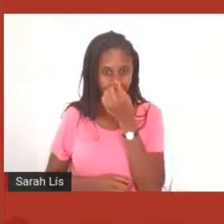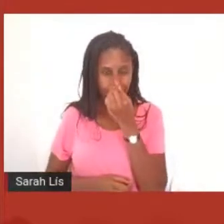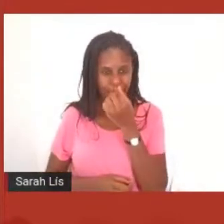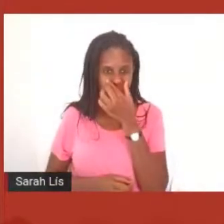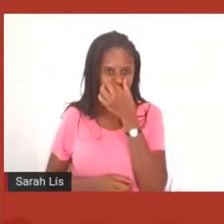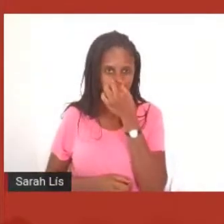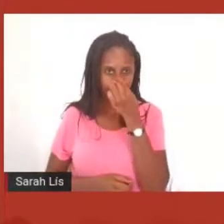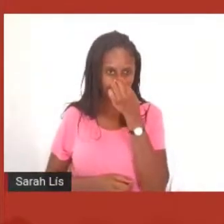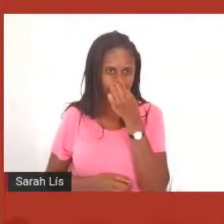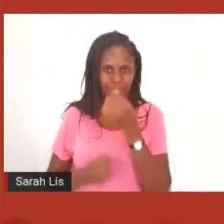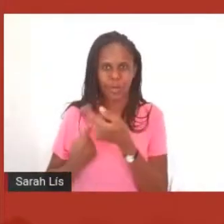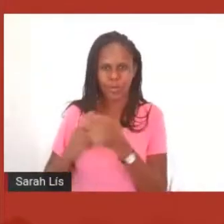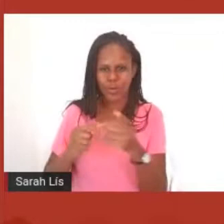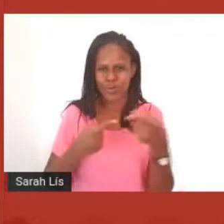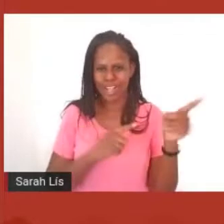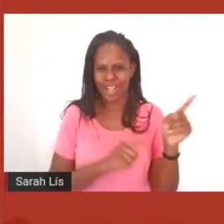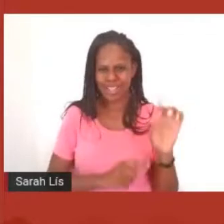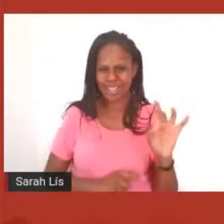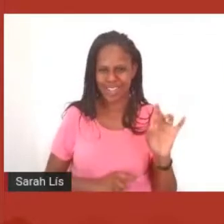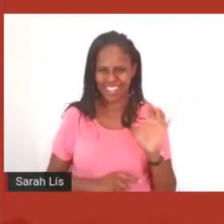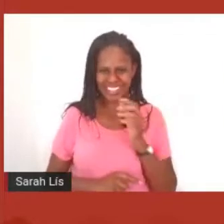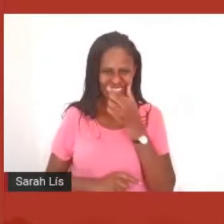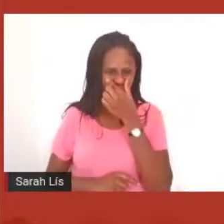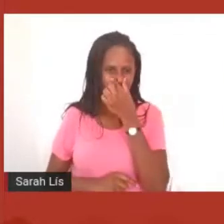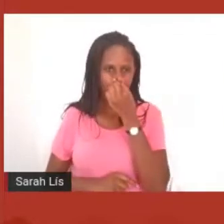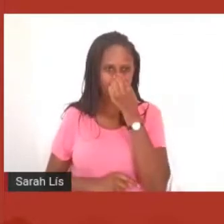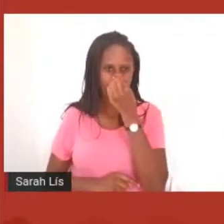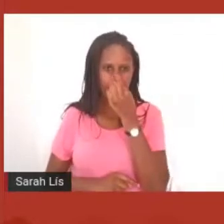Só provocando. Tô bem Marcelo Taz hoje.